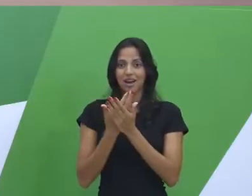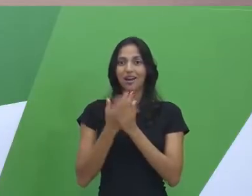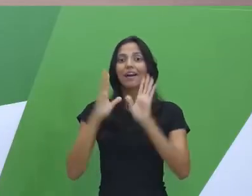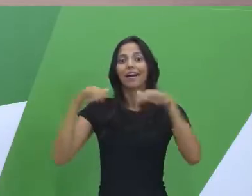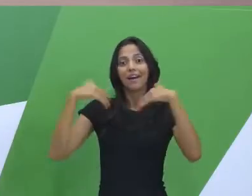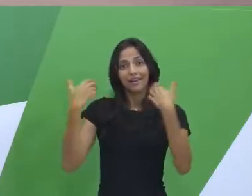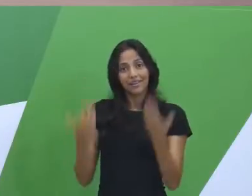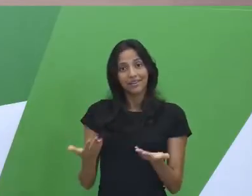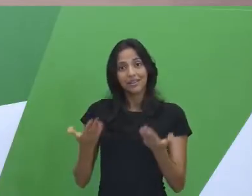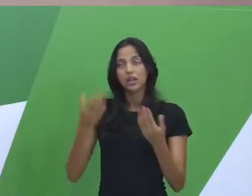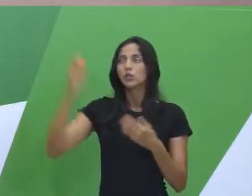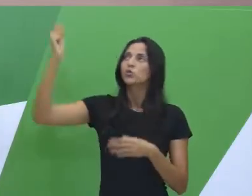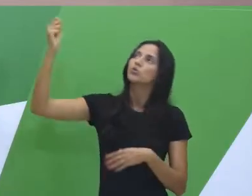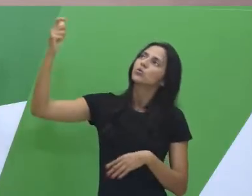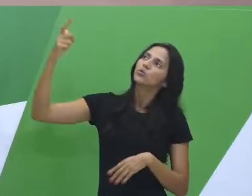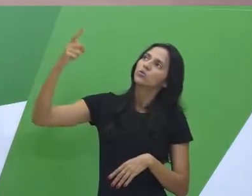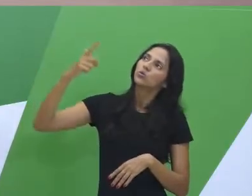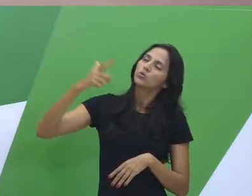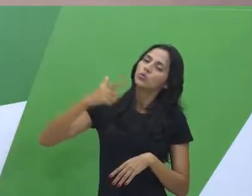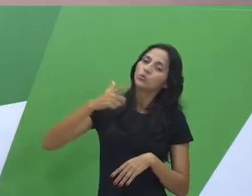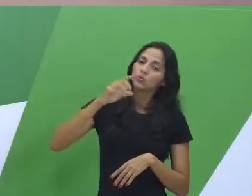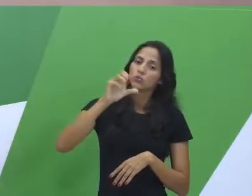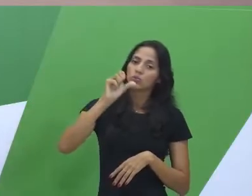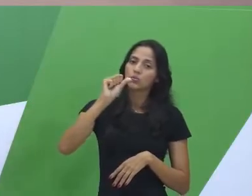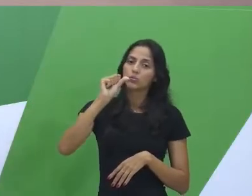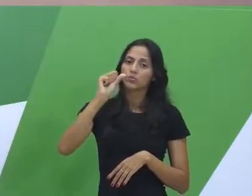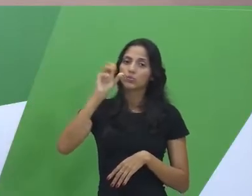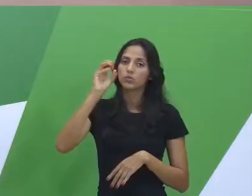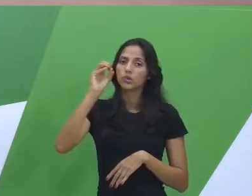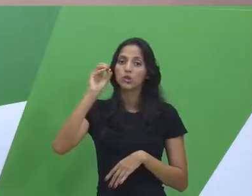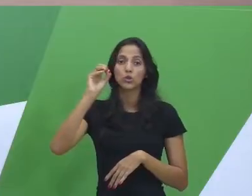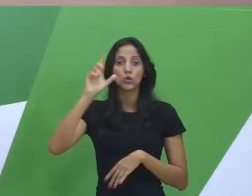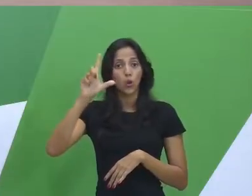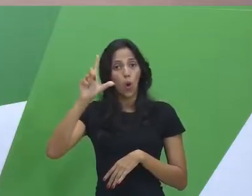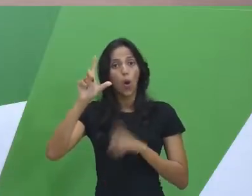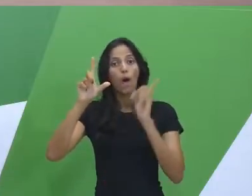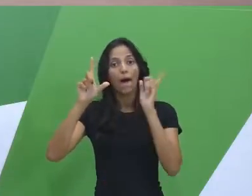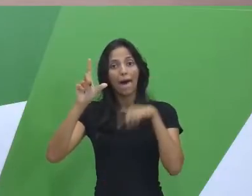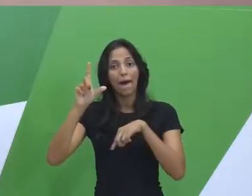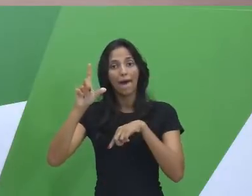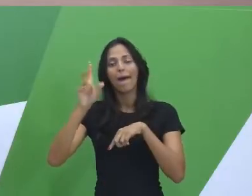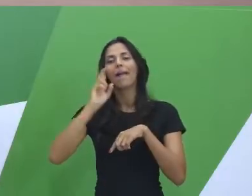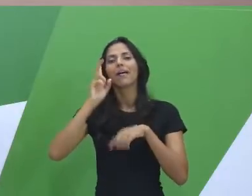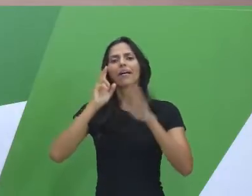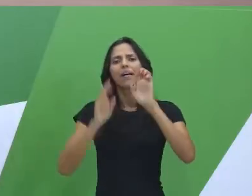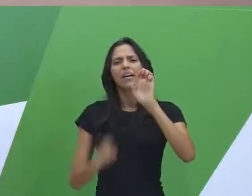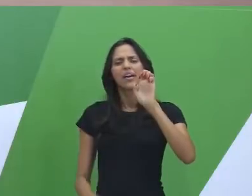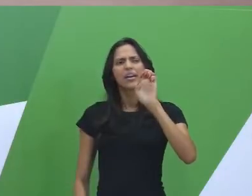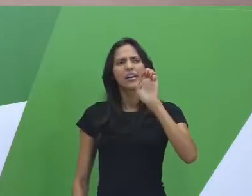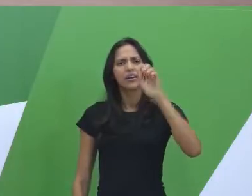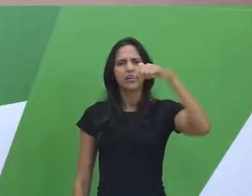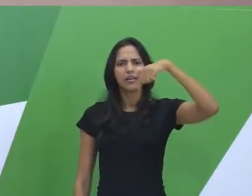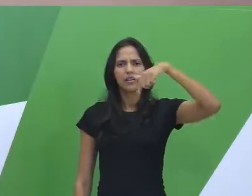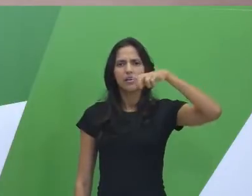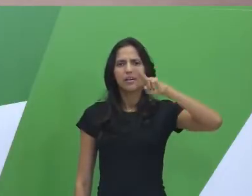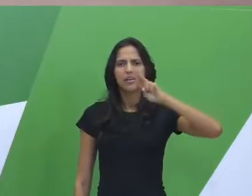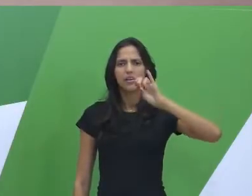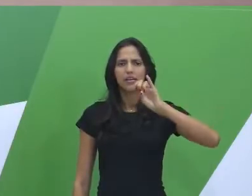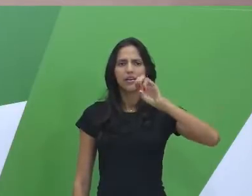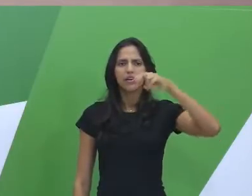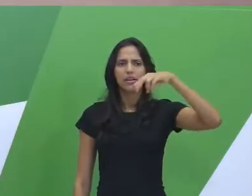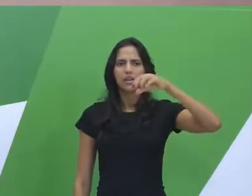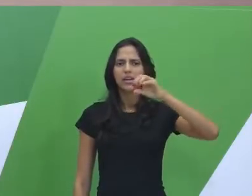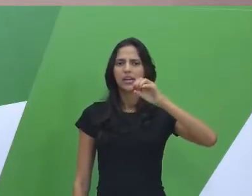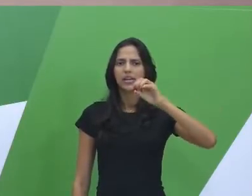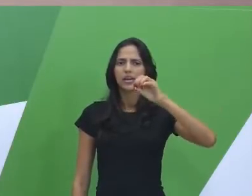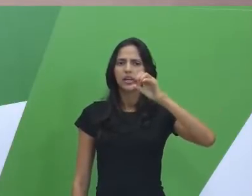um efeito da nossa natureza, que foi o equinócio. Olha que coisa maravilhosa! E aqui